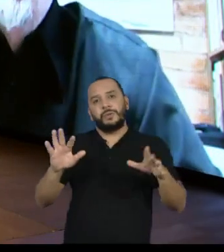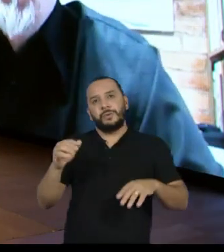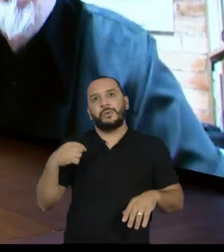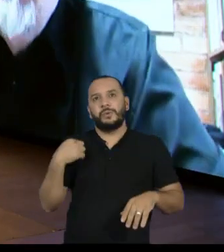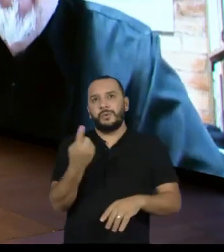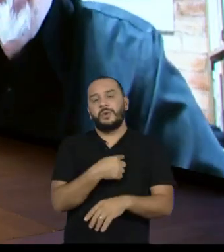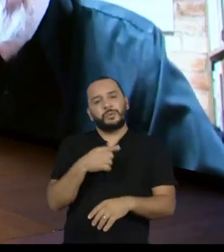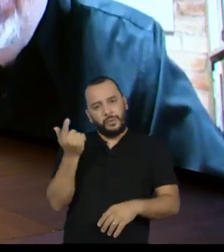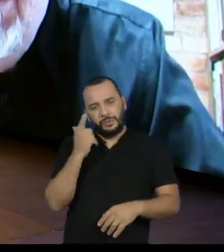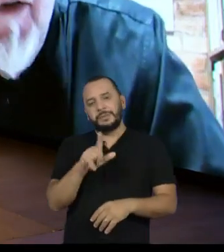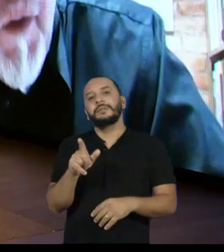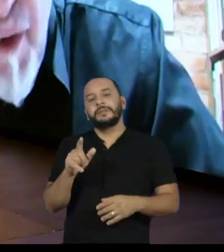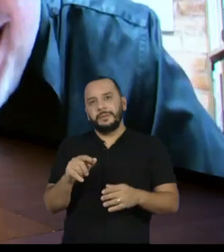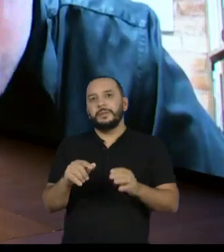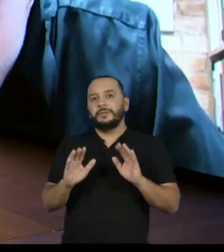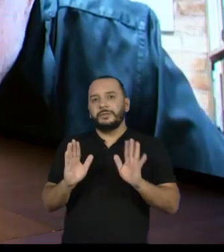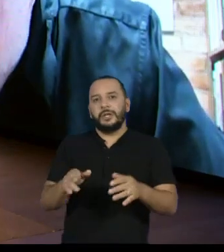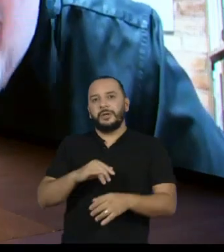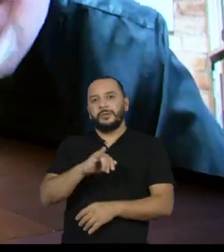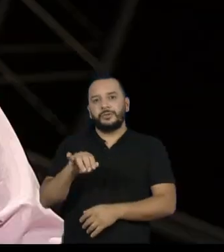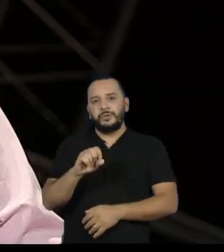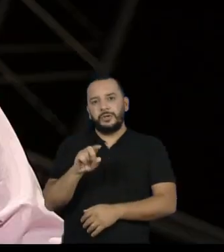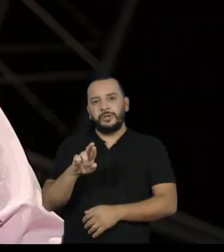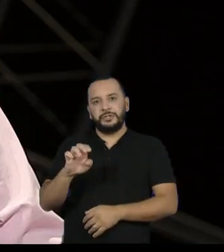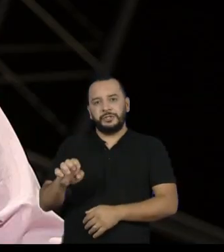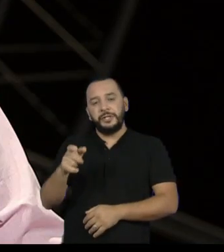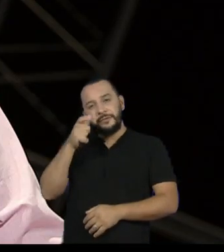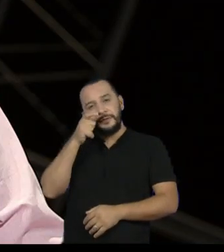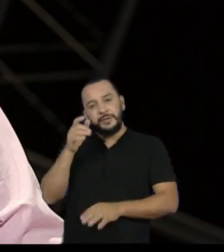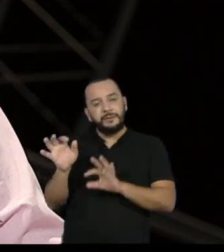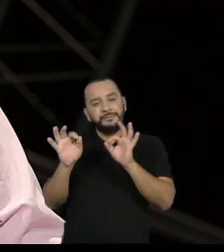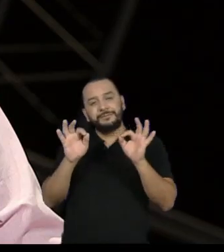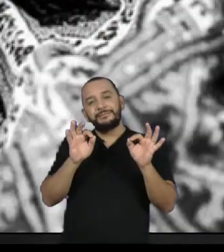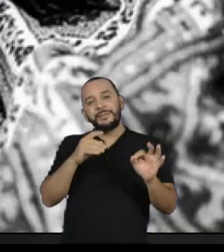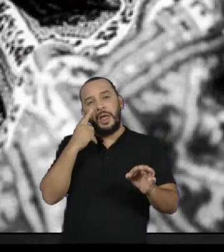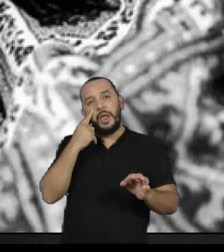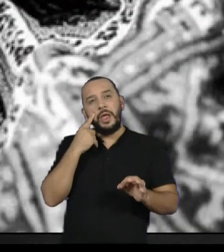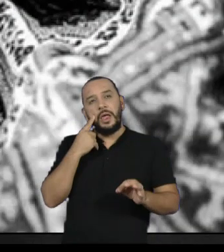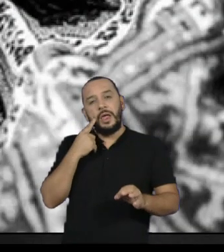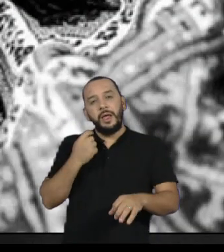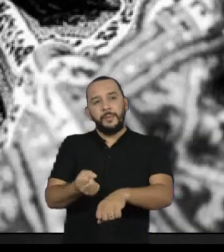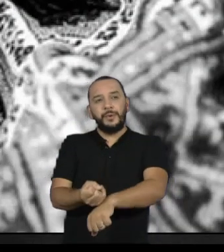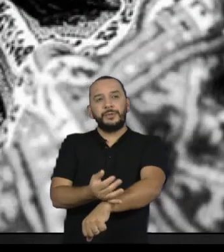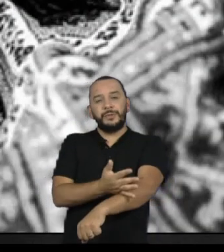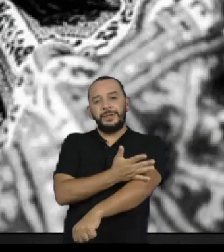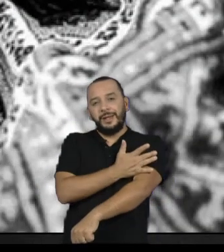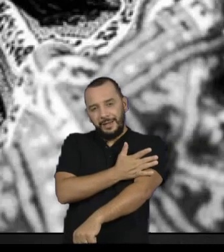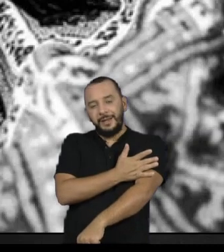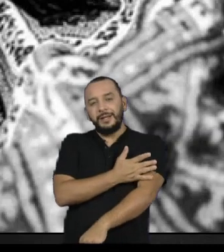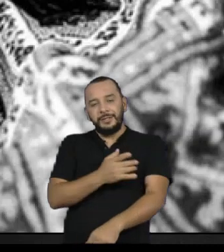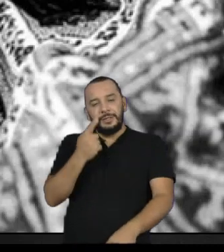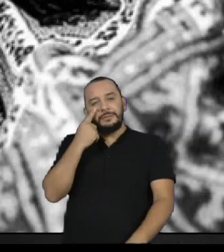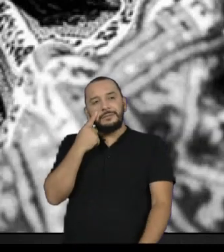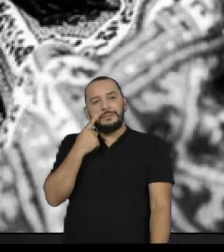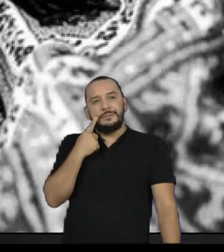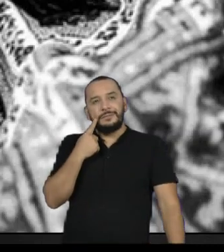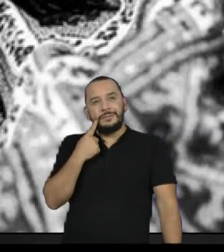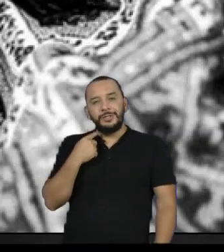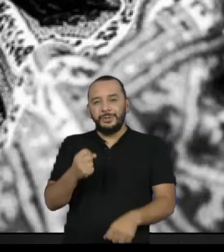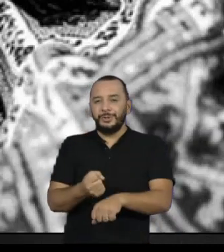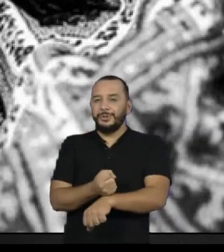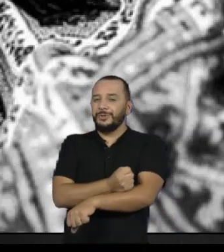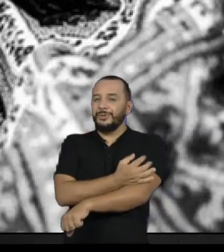com ele, naquela época eram cartas, né, gente? Fax. Fax e cartas para lá e para cá. E ele